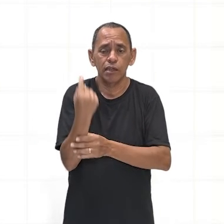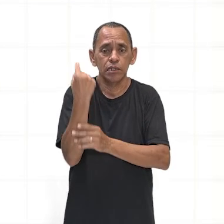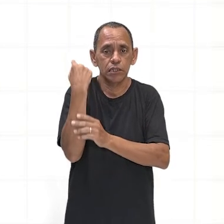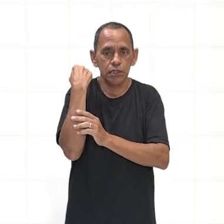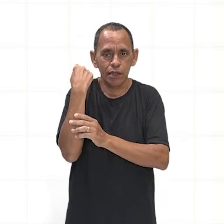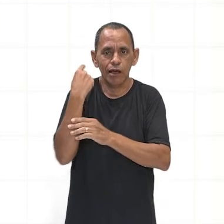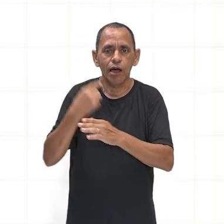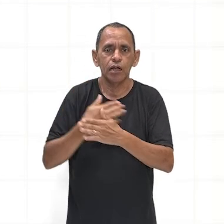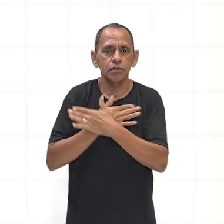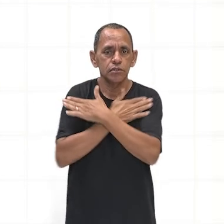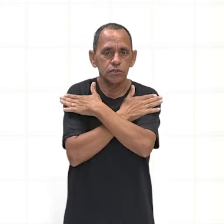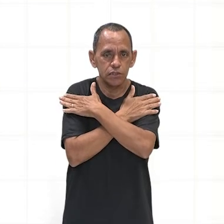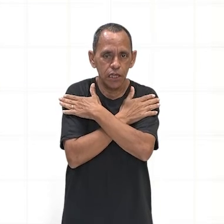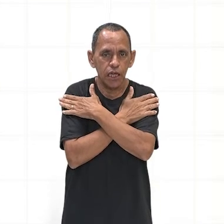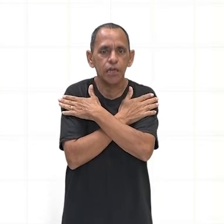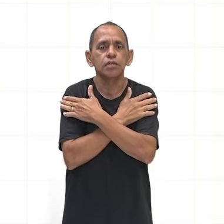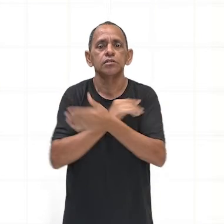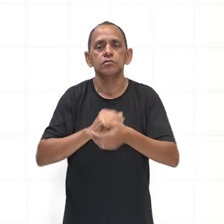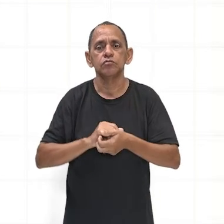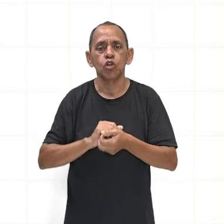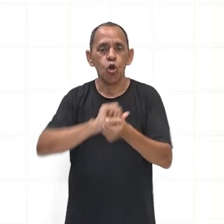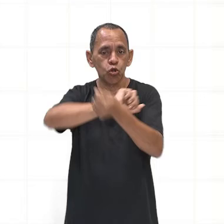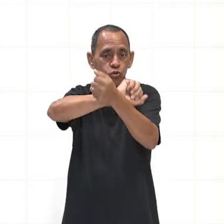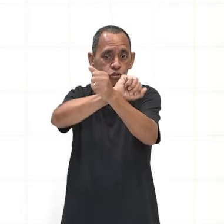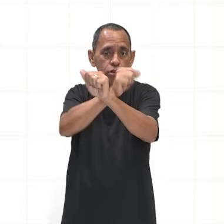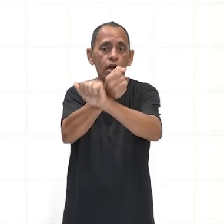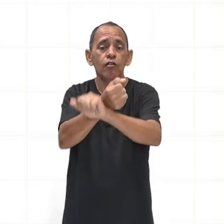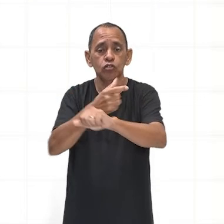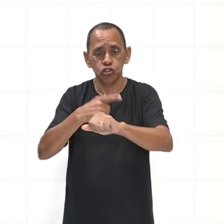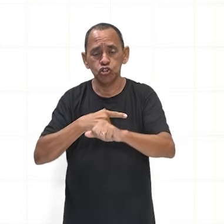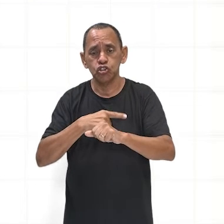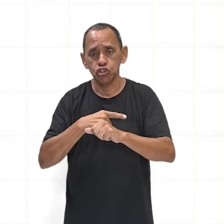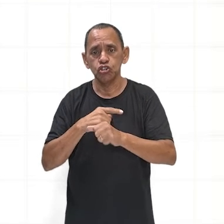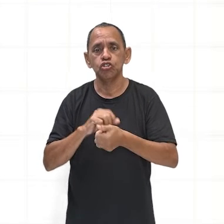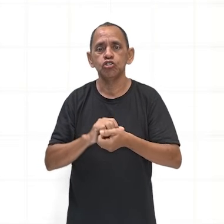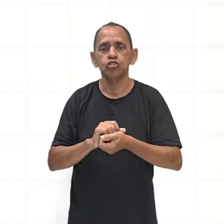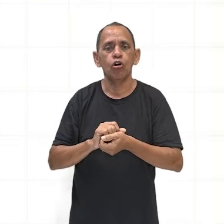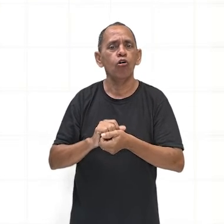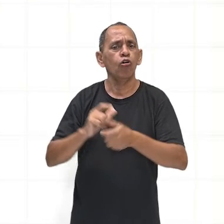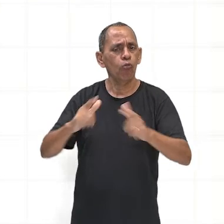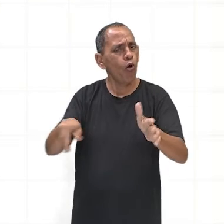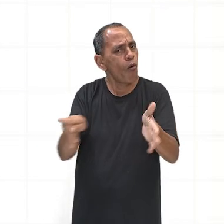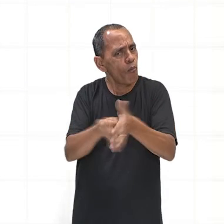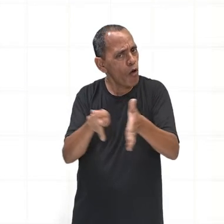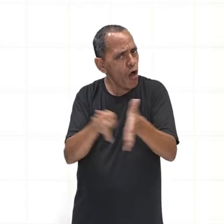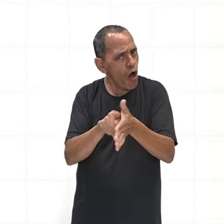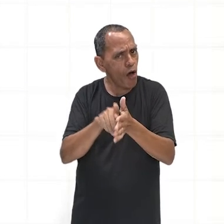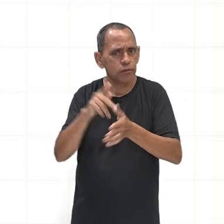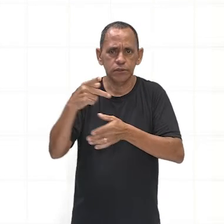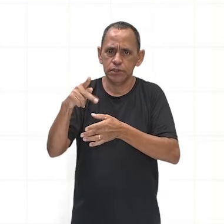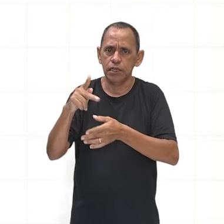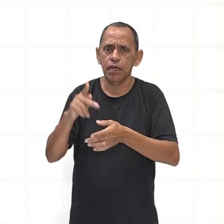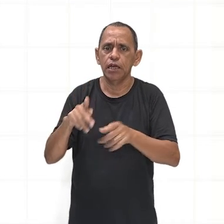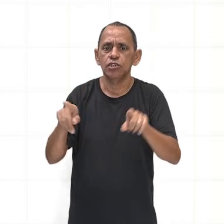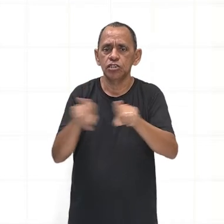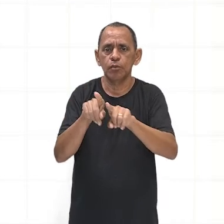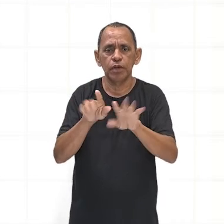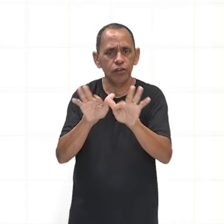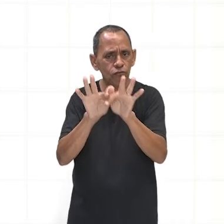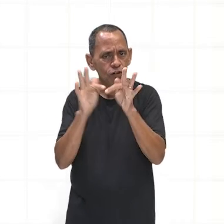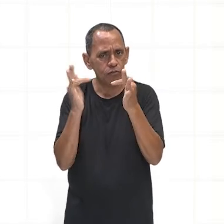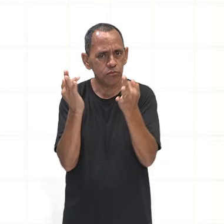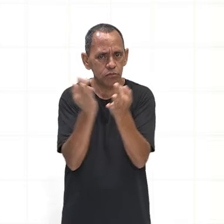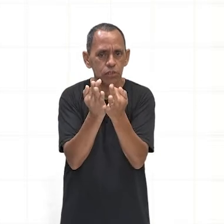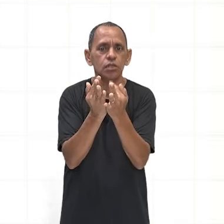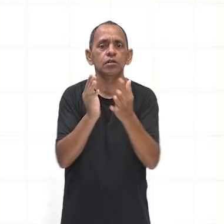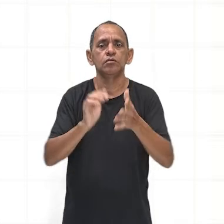astecas, eles poderiam acumular posses e constituir família, algo que não se enquadra dentro do conceito atual